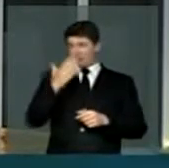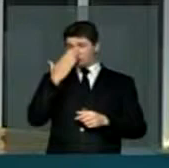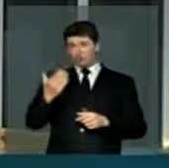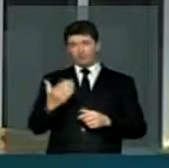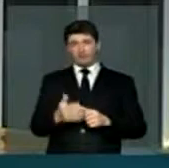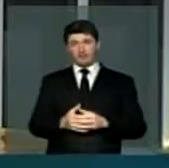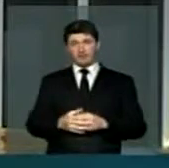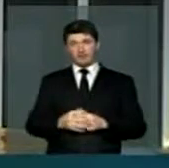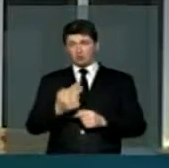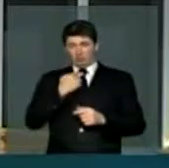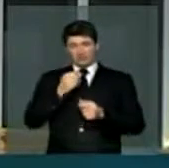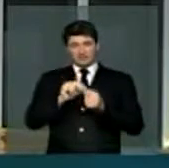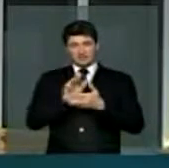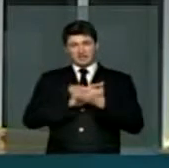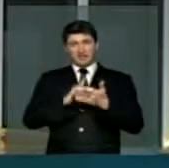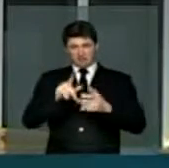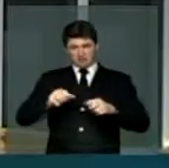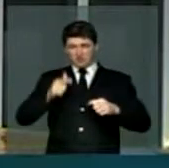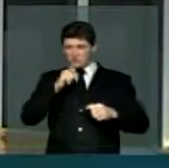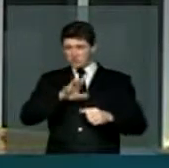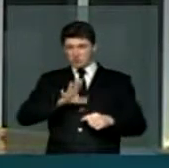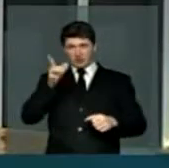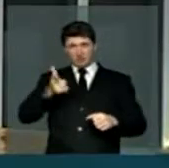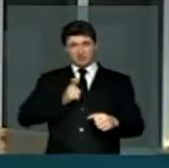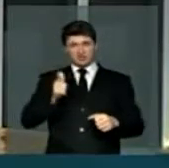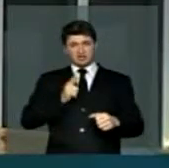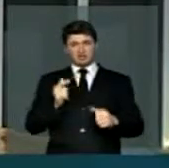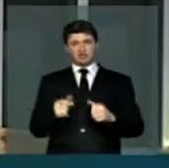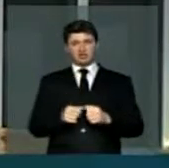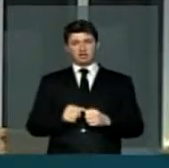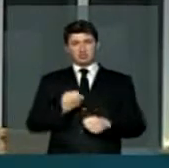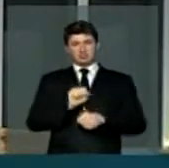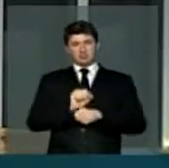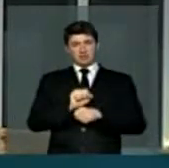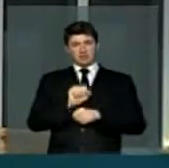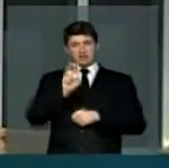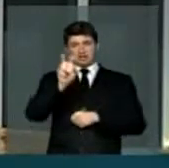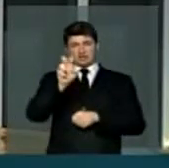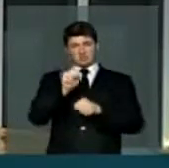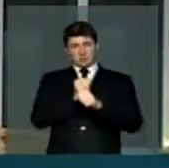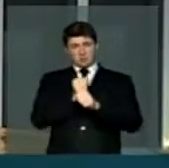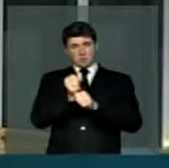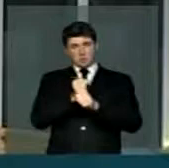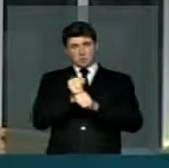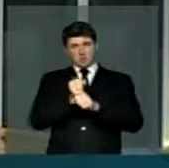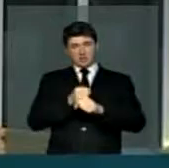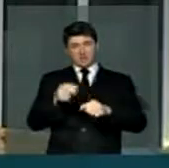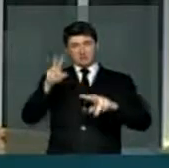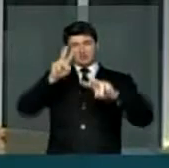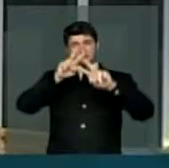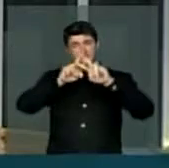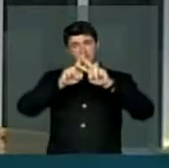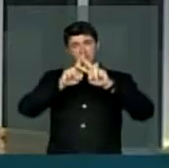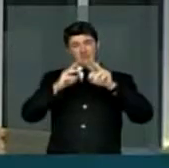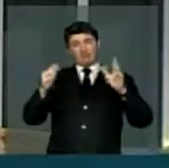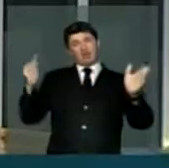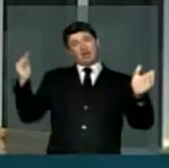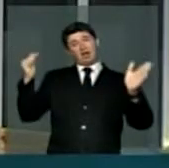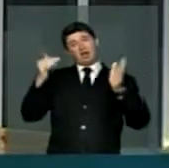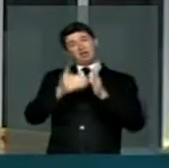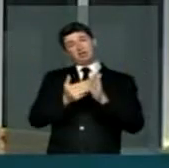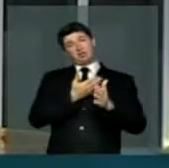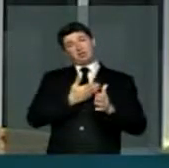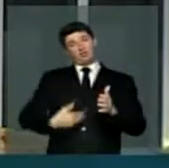perseverante o suficiente ao esperar 5 anos dentro de uma prisão até que o regime político